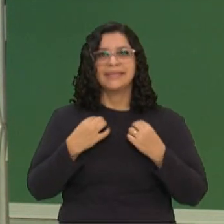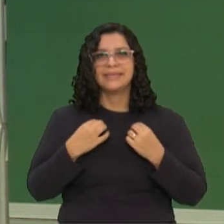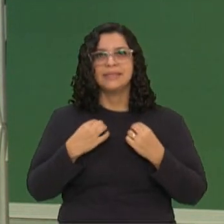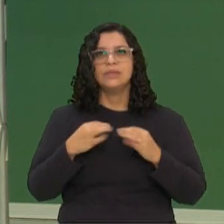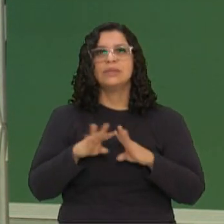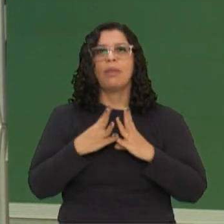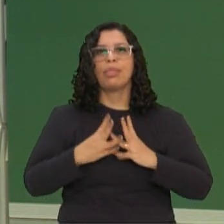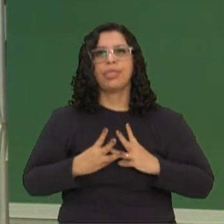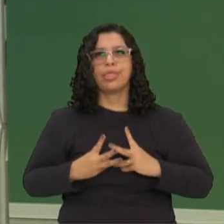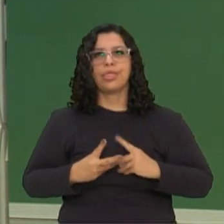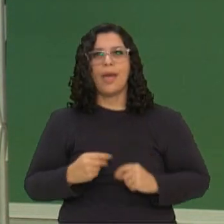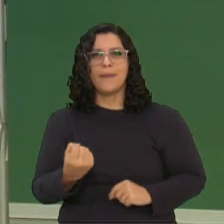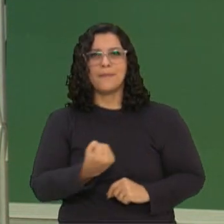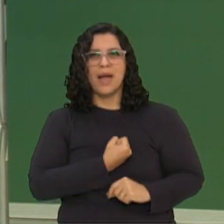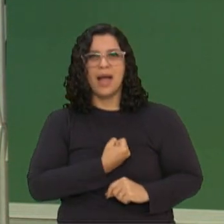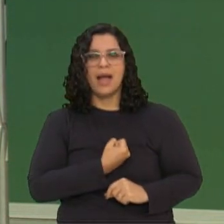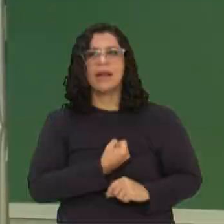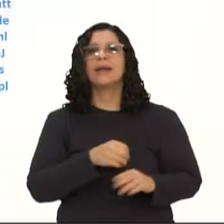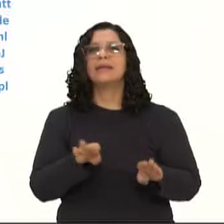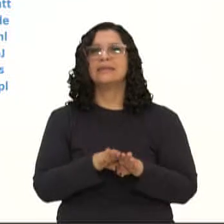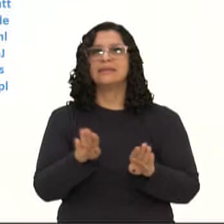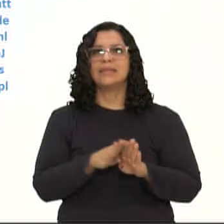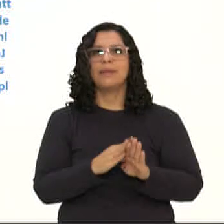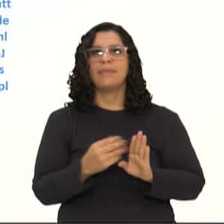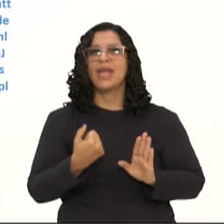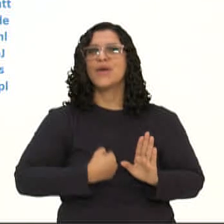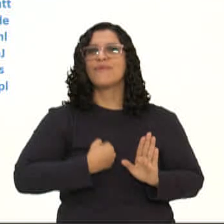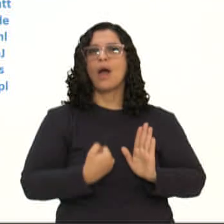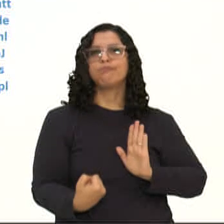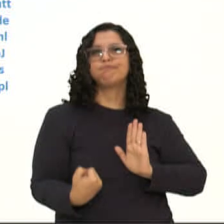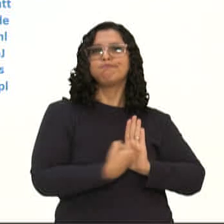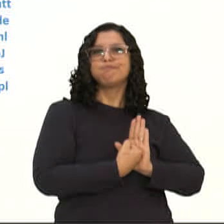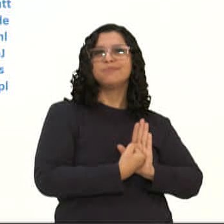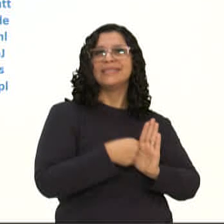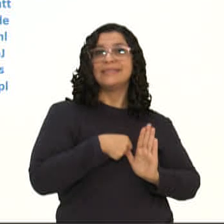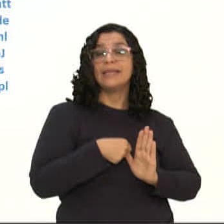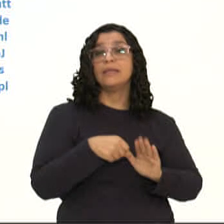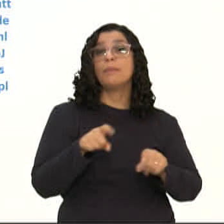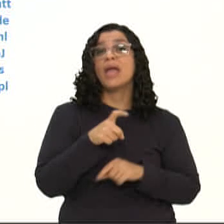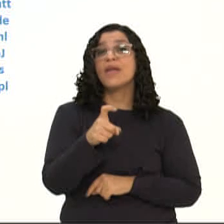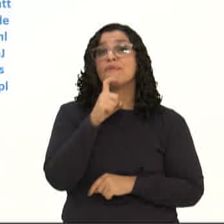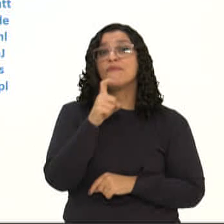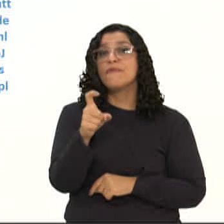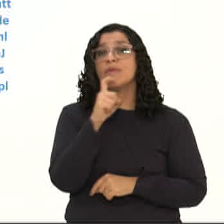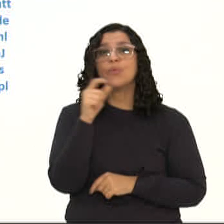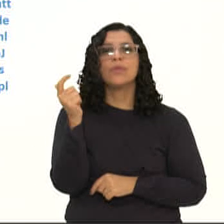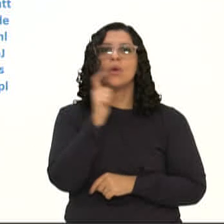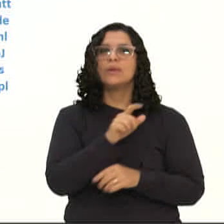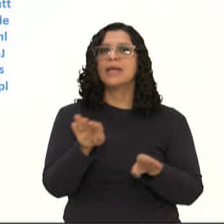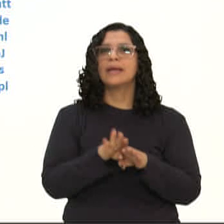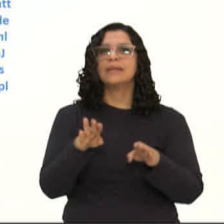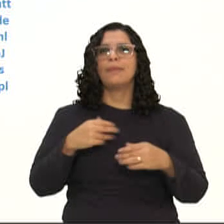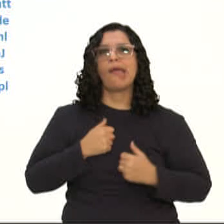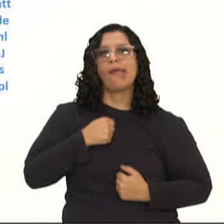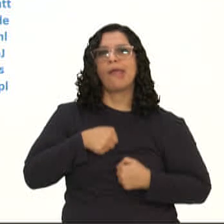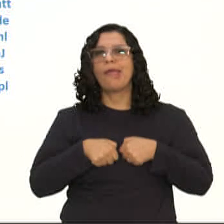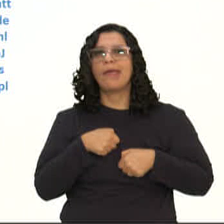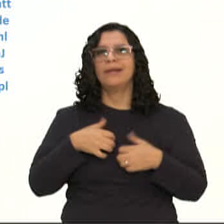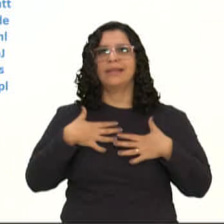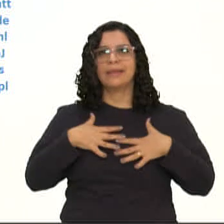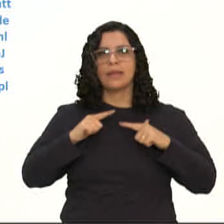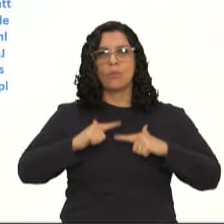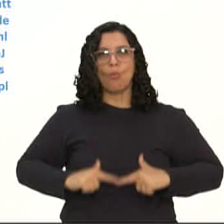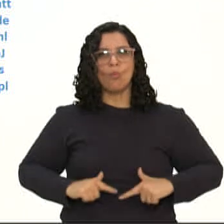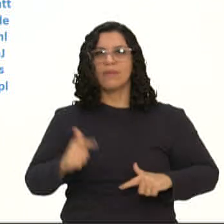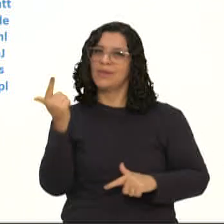estampas, deixar marcas nas peças, e as temperaturas muito baixas podem não dar conta dos amassados dos tecidos